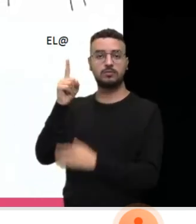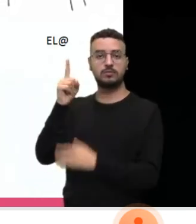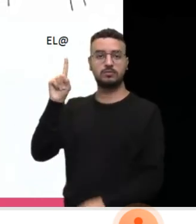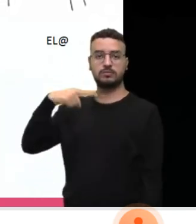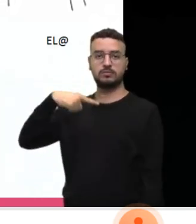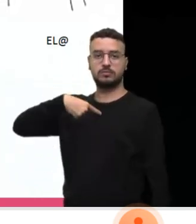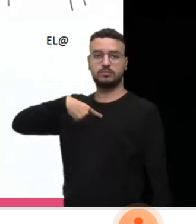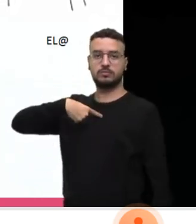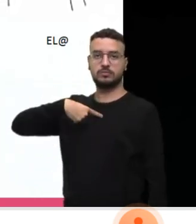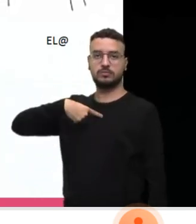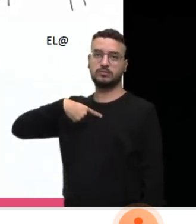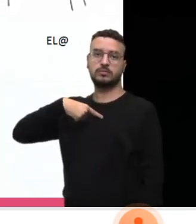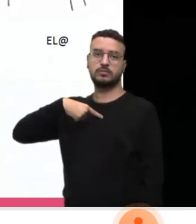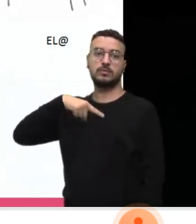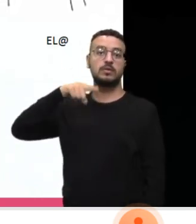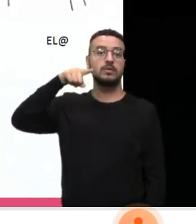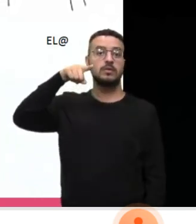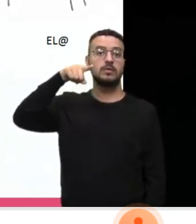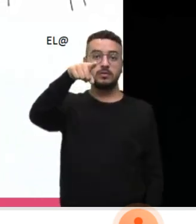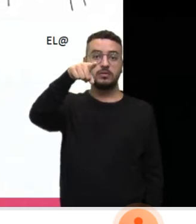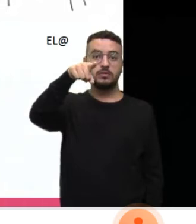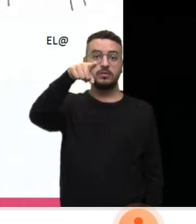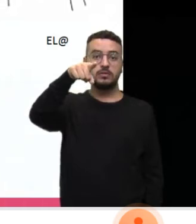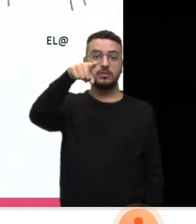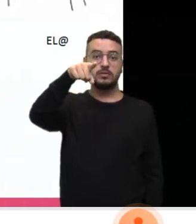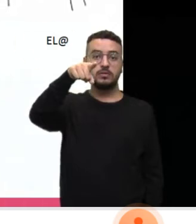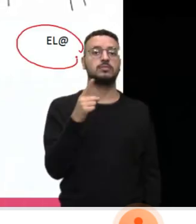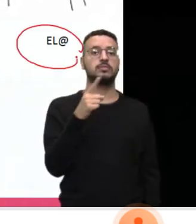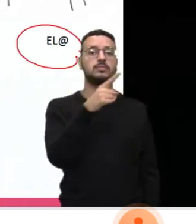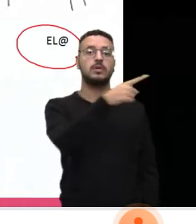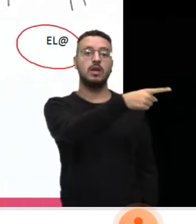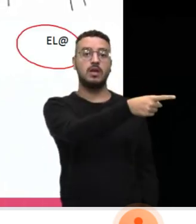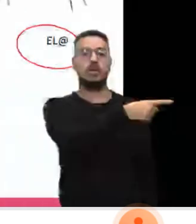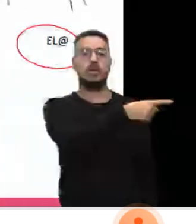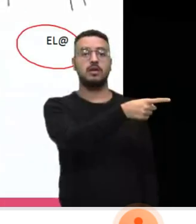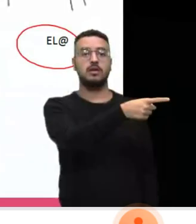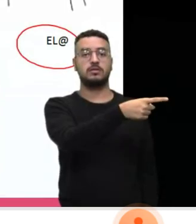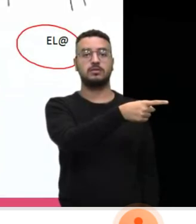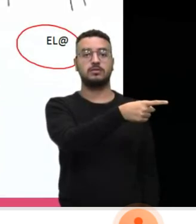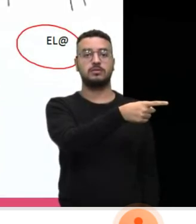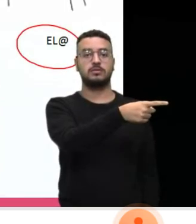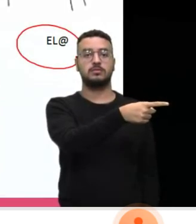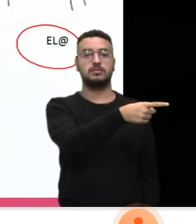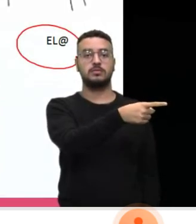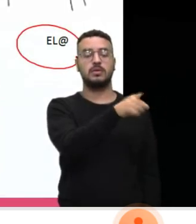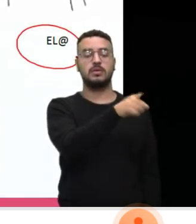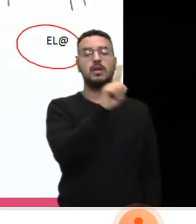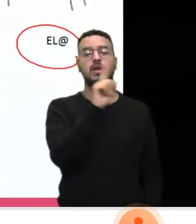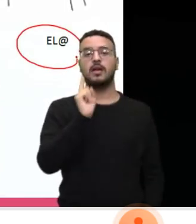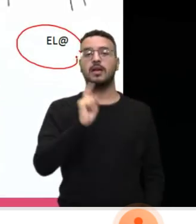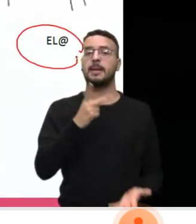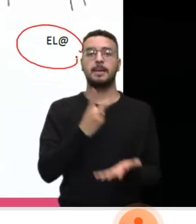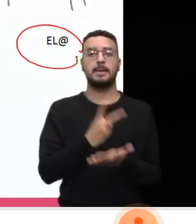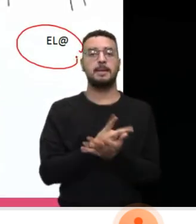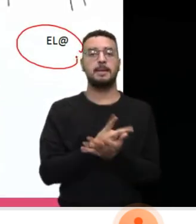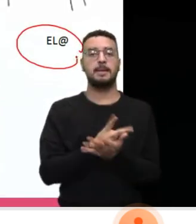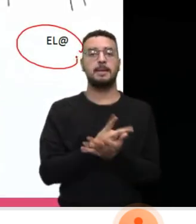você, ou tu, e ele ou ela. Então, é a mesma configuração de mãos, você